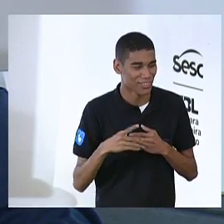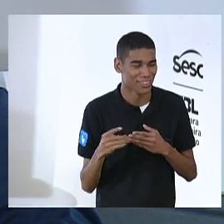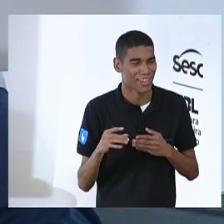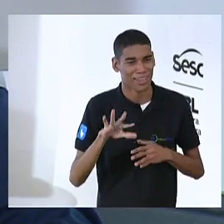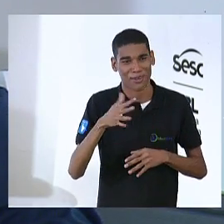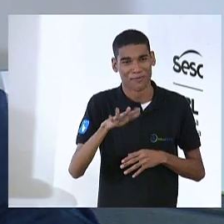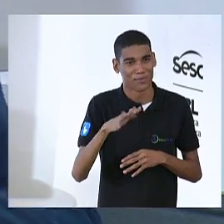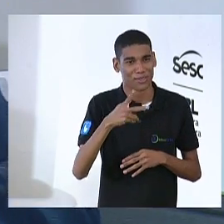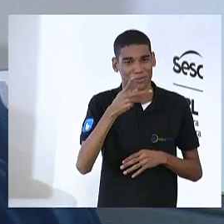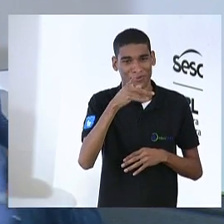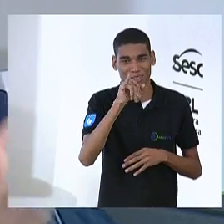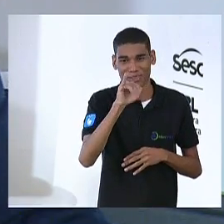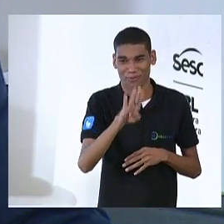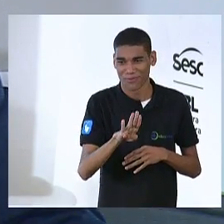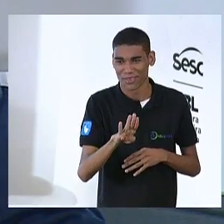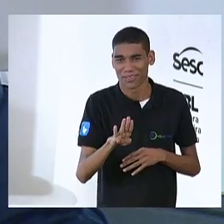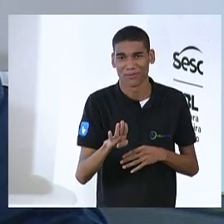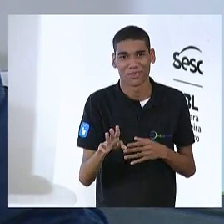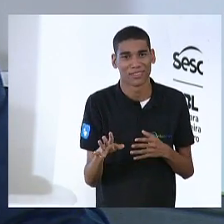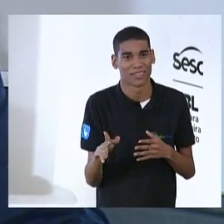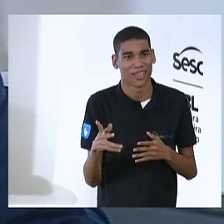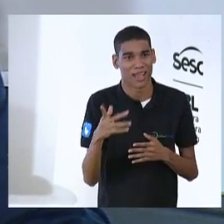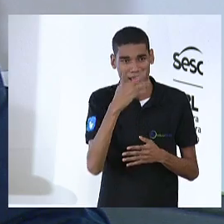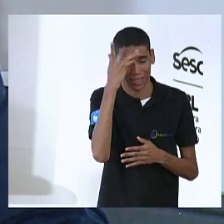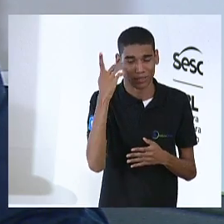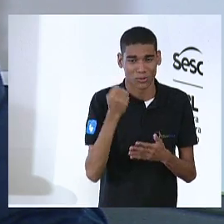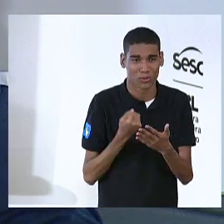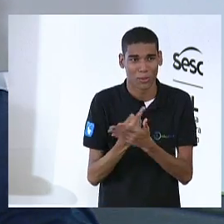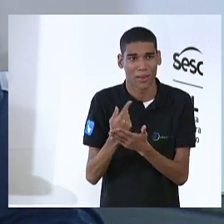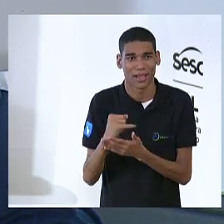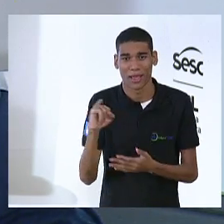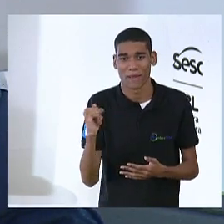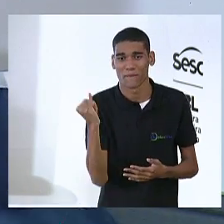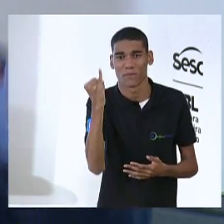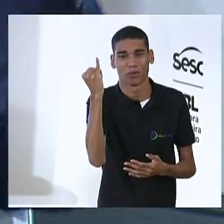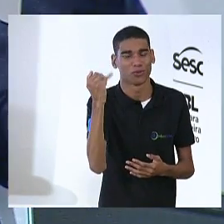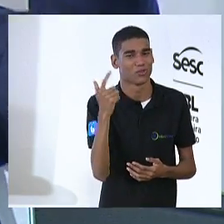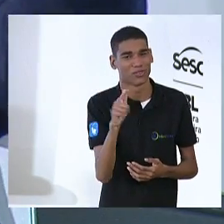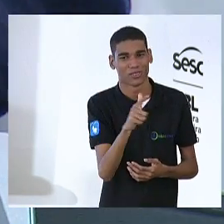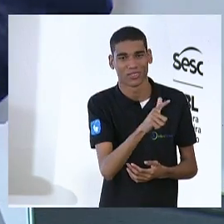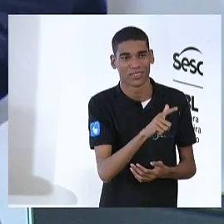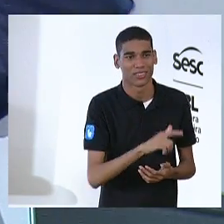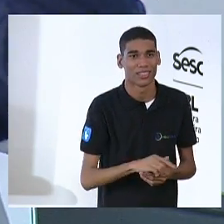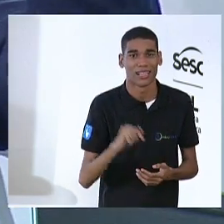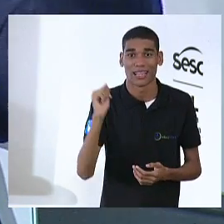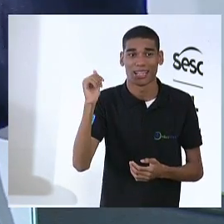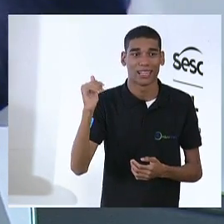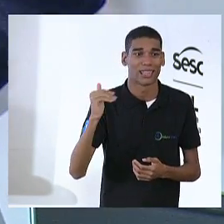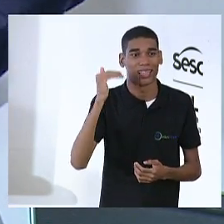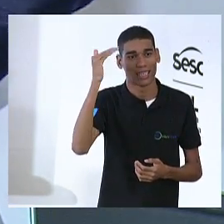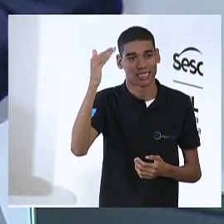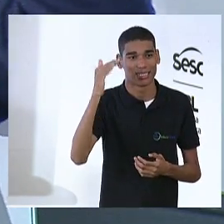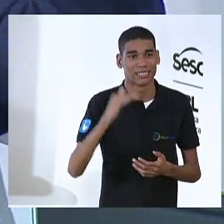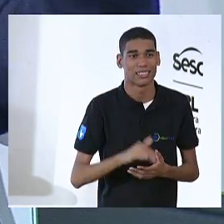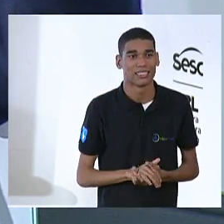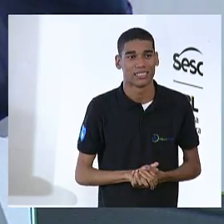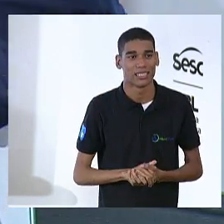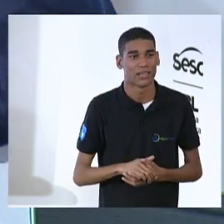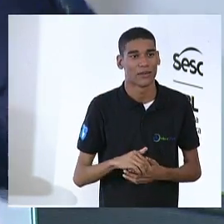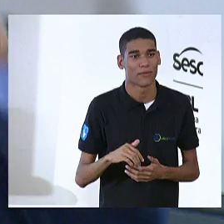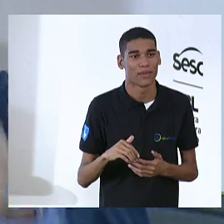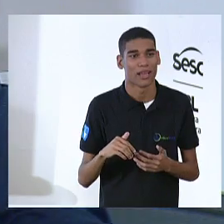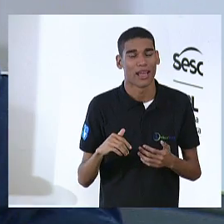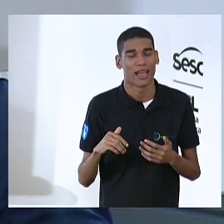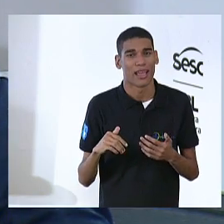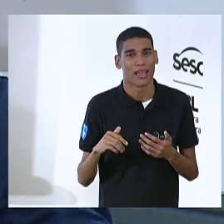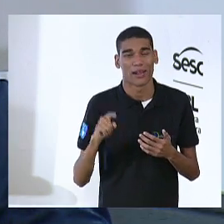PIB. É evasão fiscal, o pessoal não paga imposto. Lá em cima, gente, o ar é muito